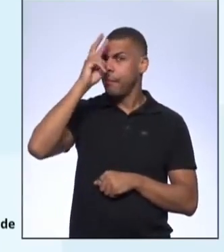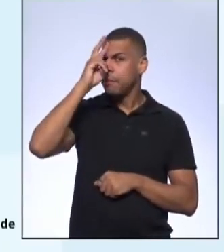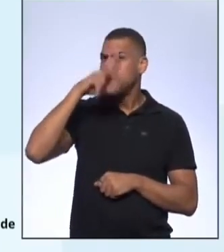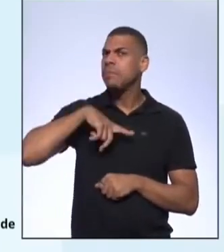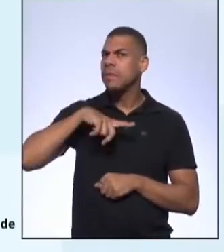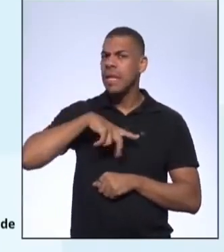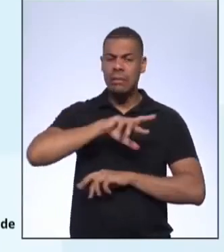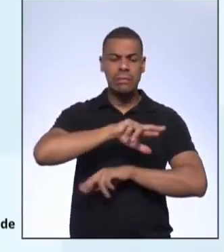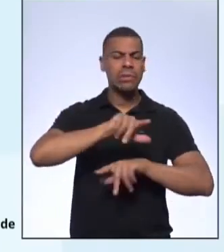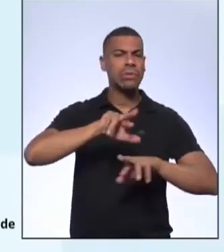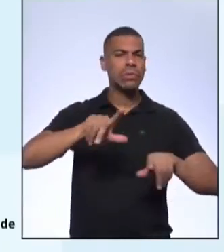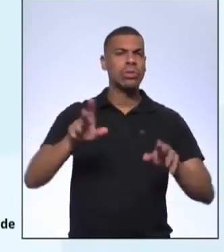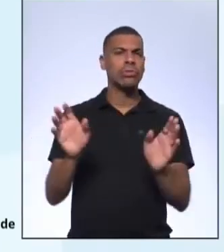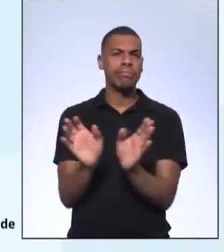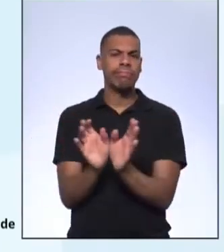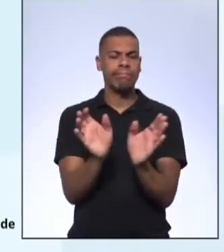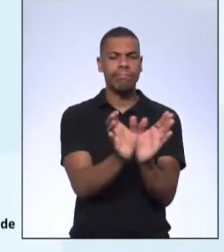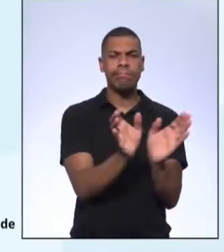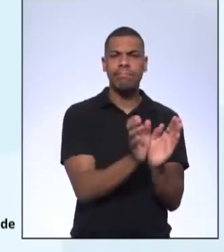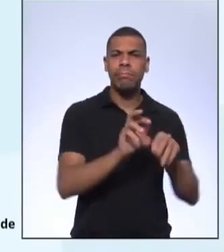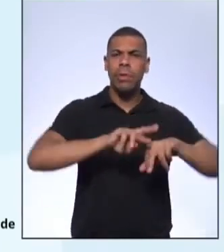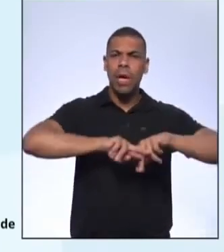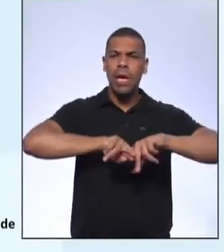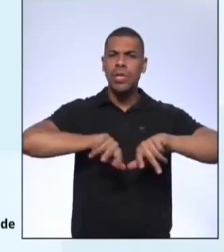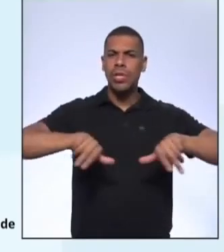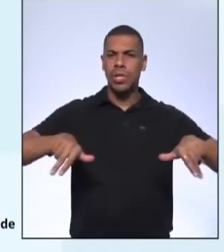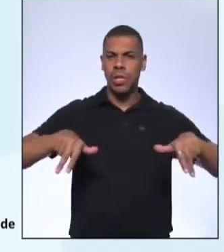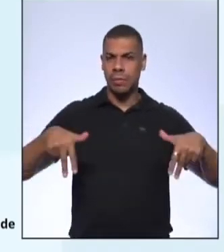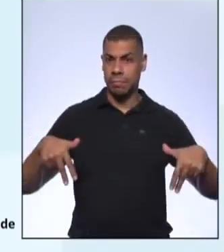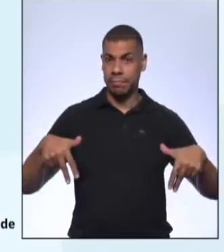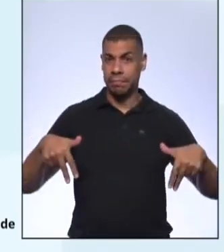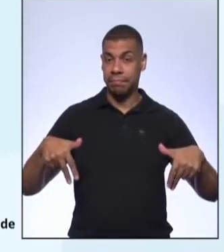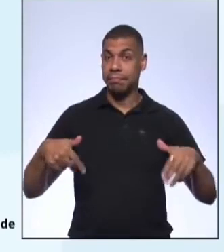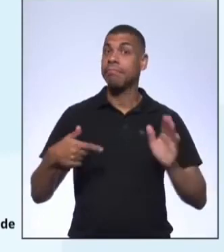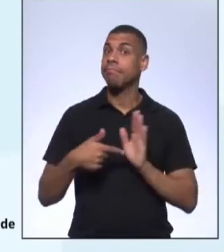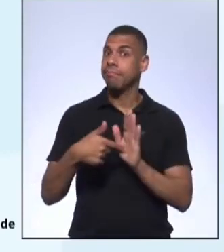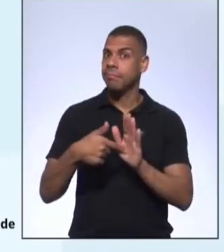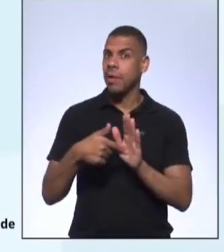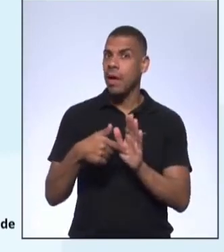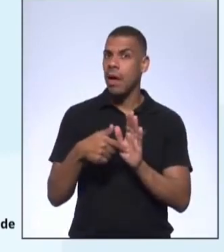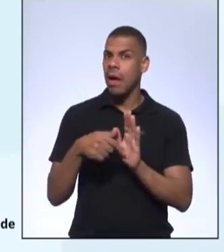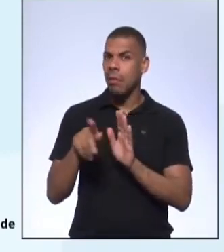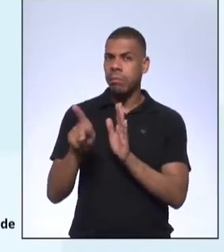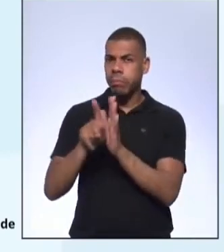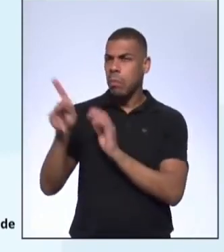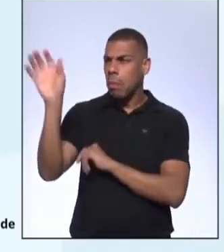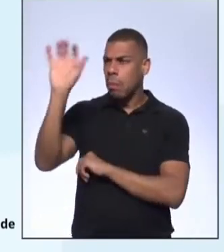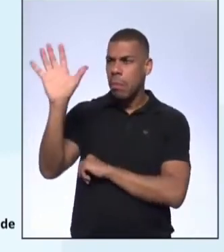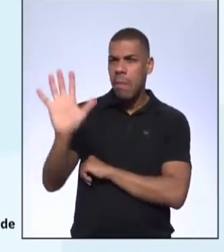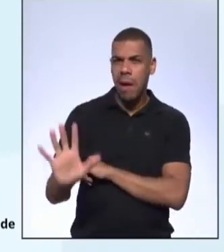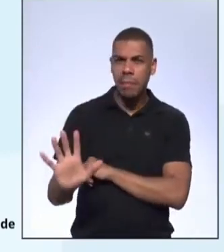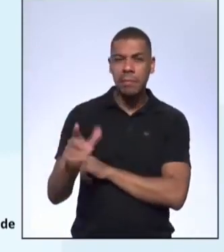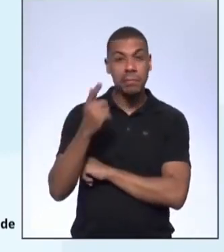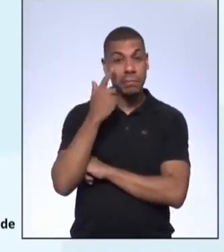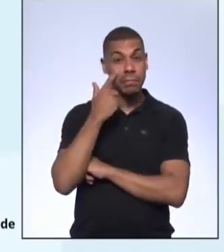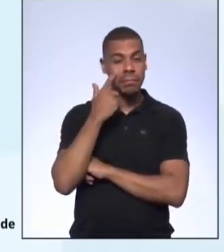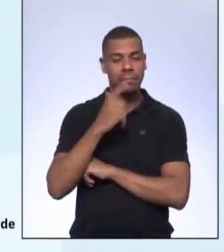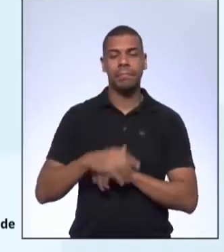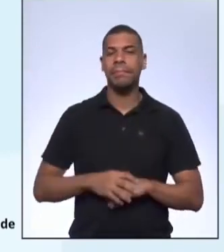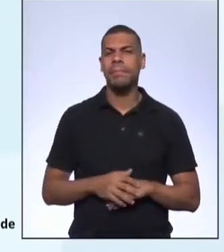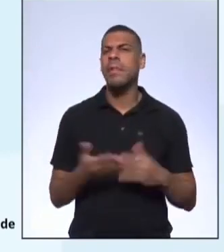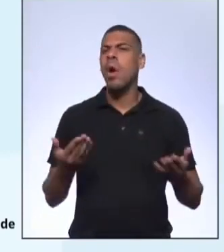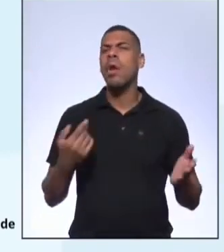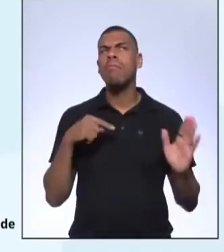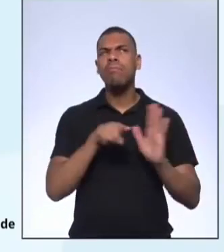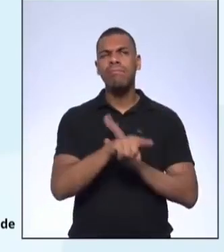temos diferentes grupos étnicos, prova disso, essa divisão no mapa que a gente consegue observar, né? Agora, a grande pergunta